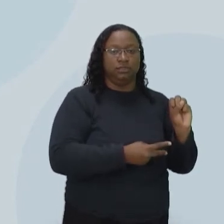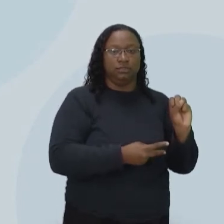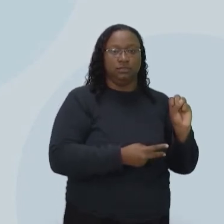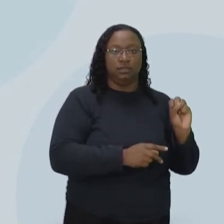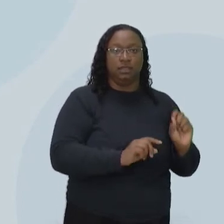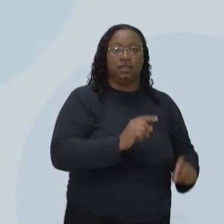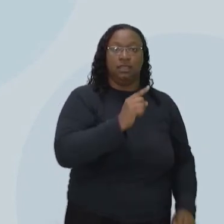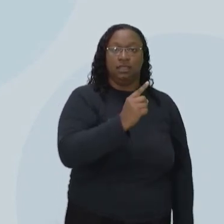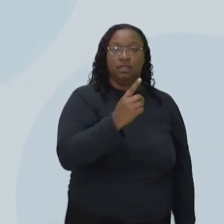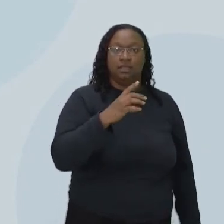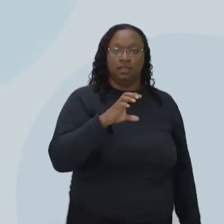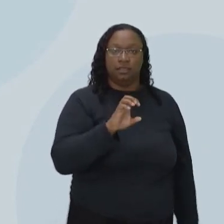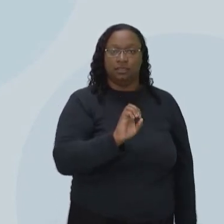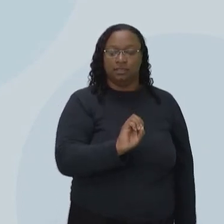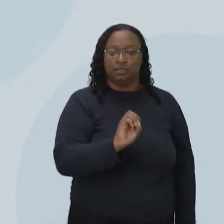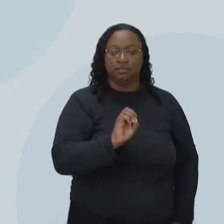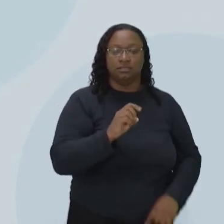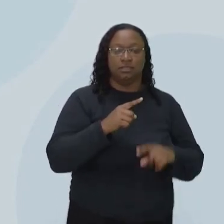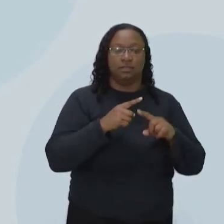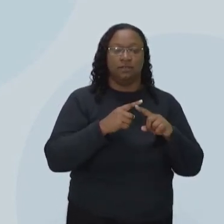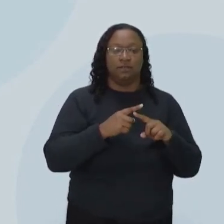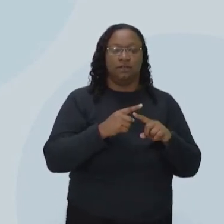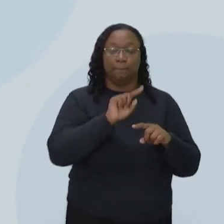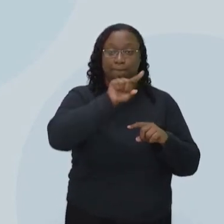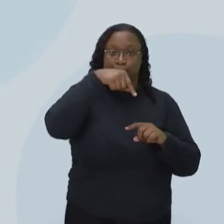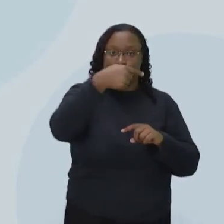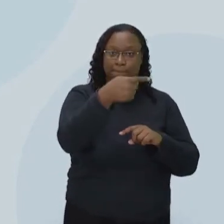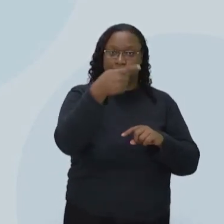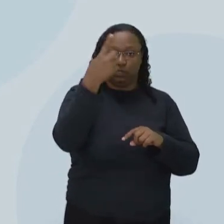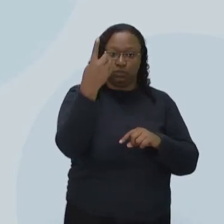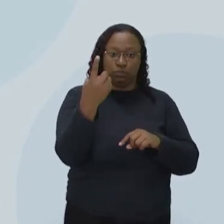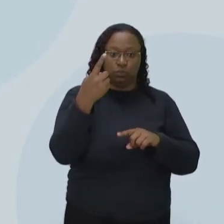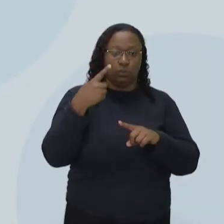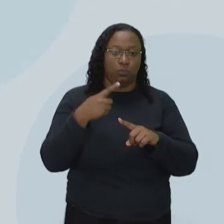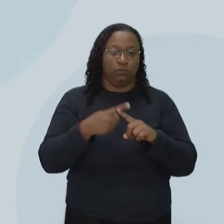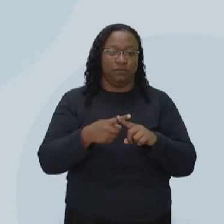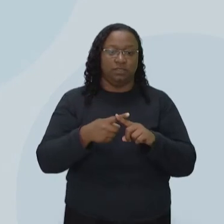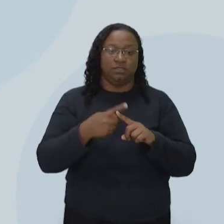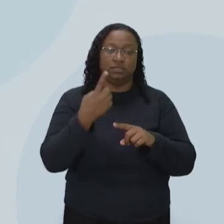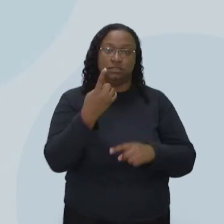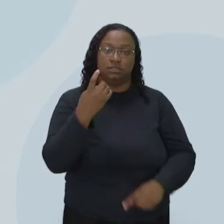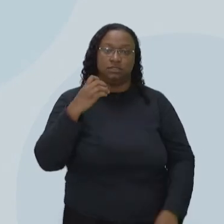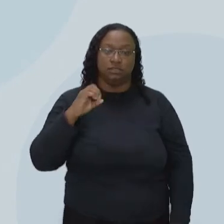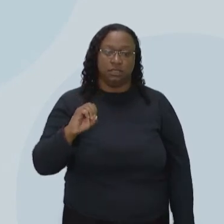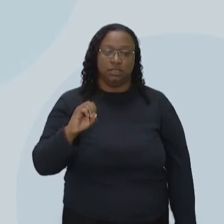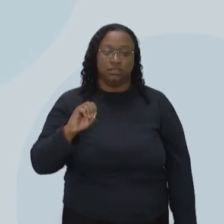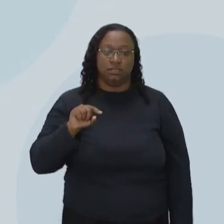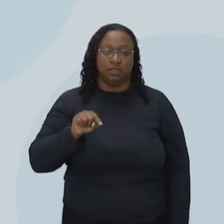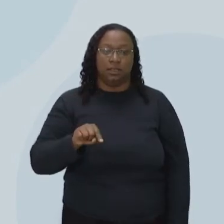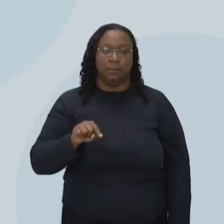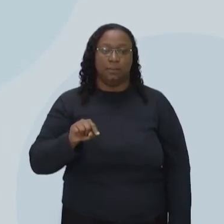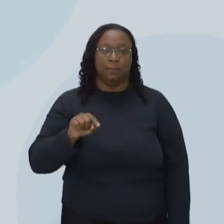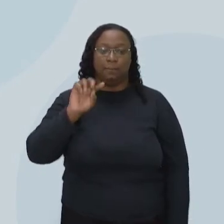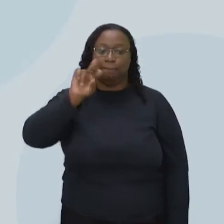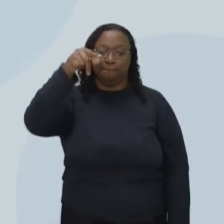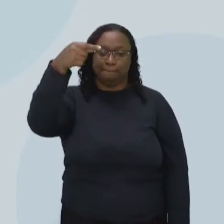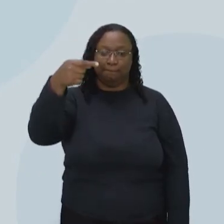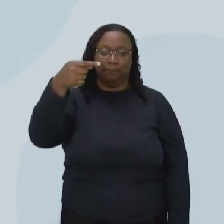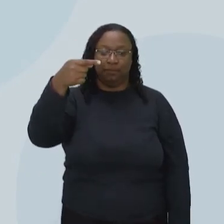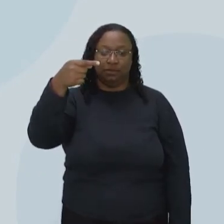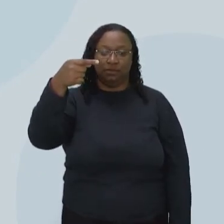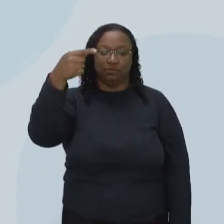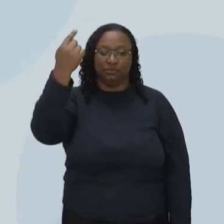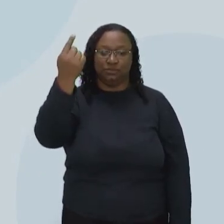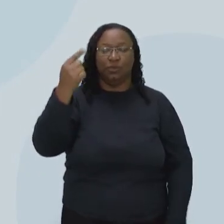vezes 10 a menos 1 vezes π. Ou melhor, né, se a gente quiser acertar para ficar mais bonito aí matematicamente,